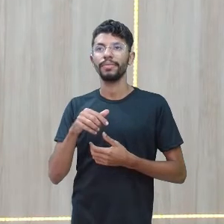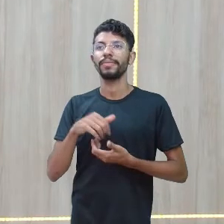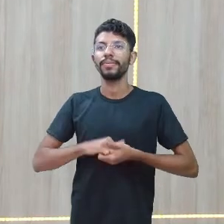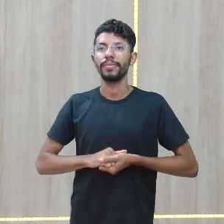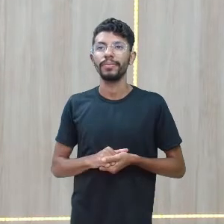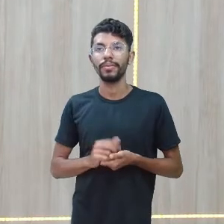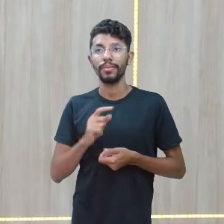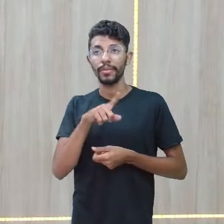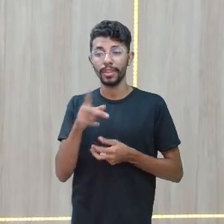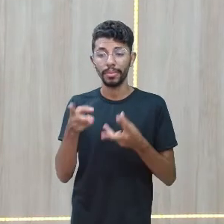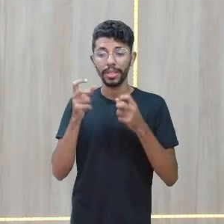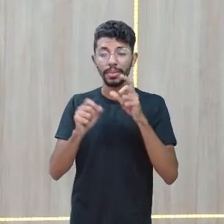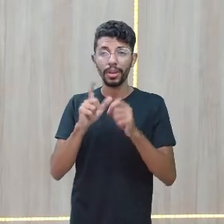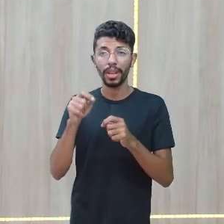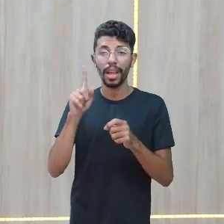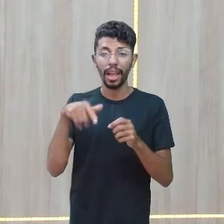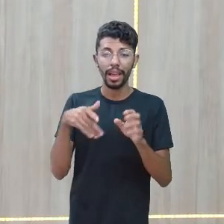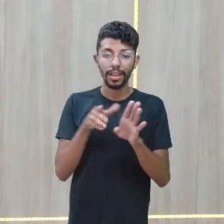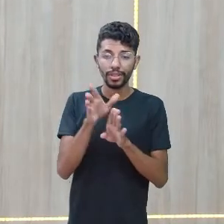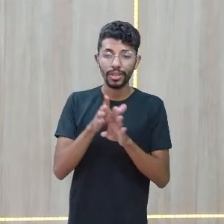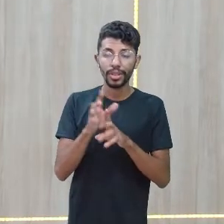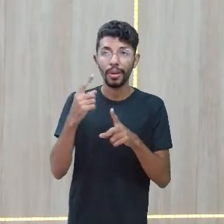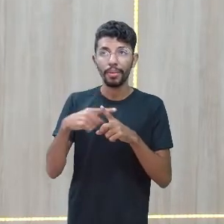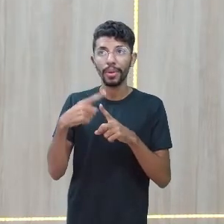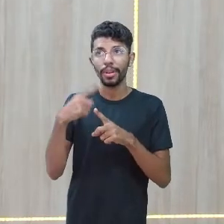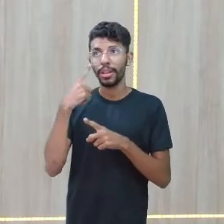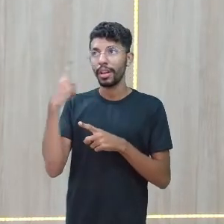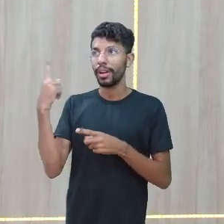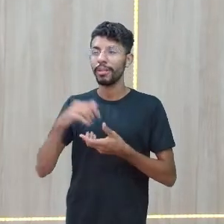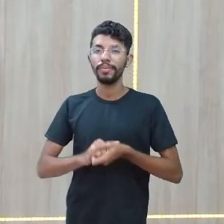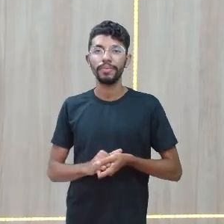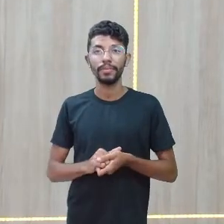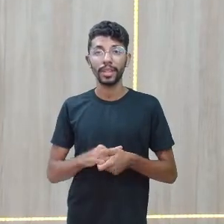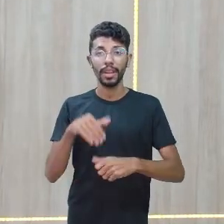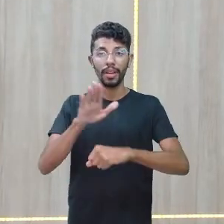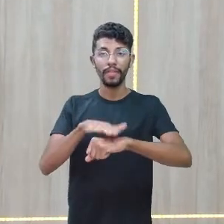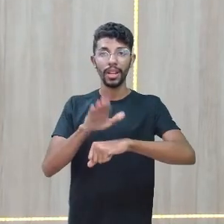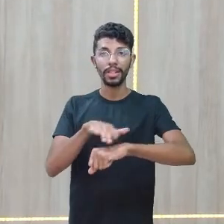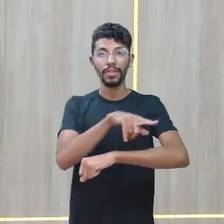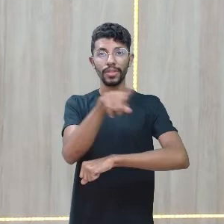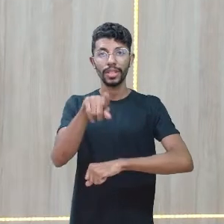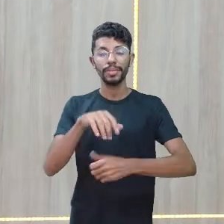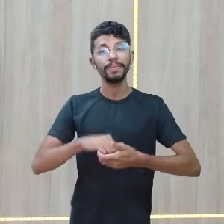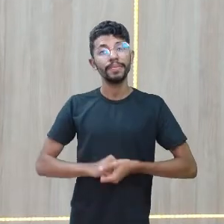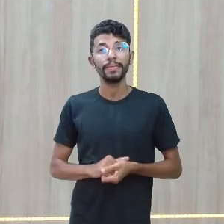nas instruções, porque significa o seguinte: do it yourself. Faça você mesmo,